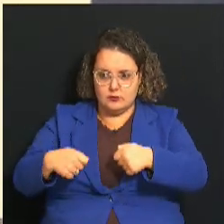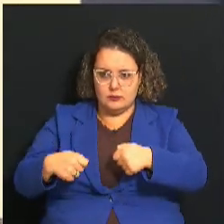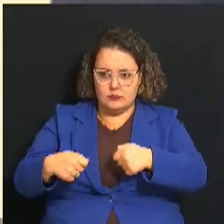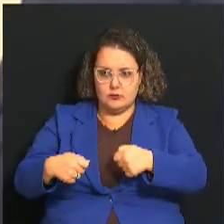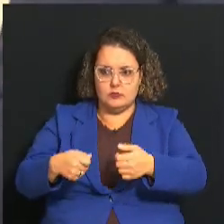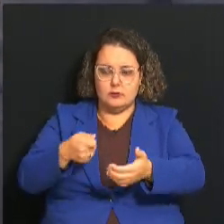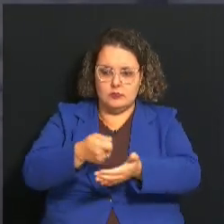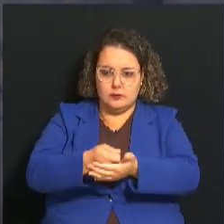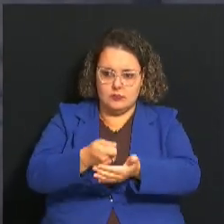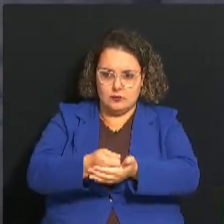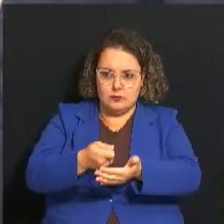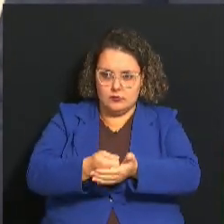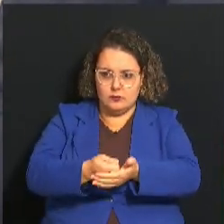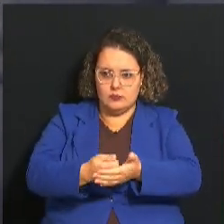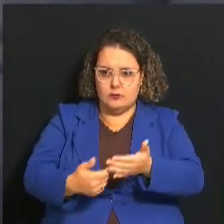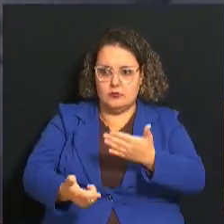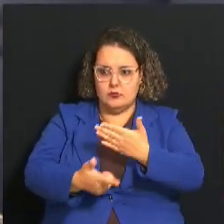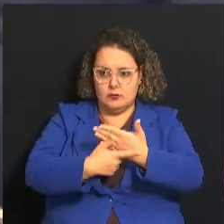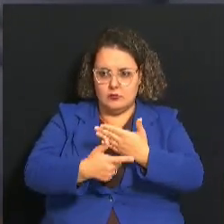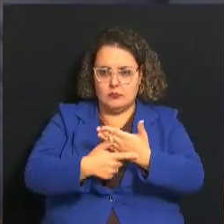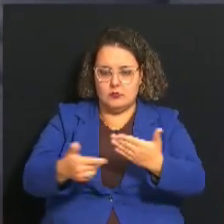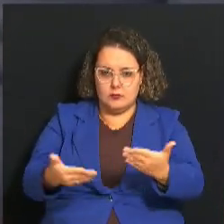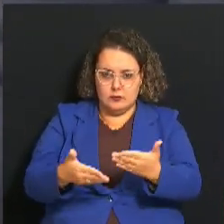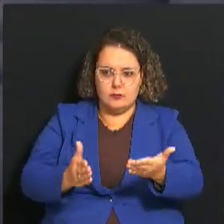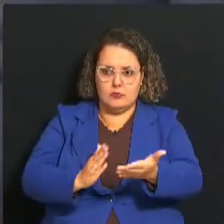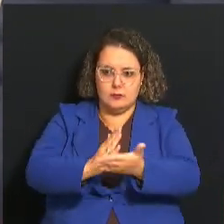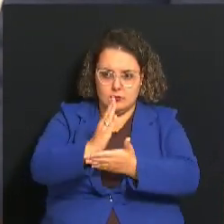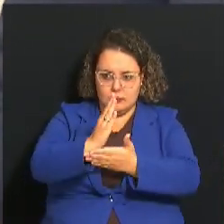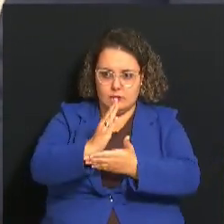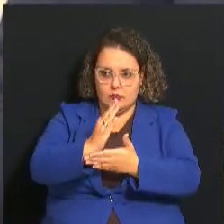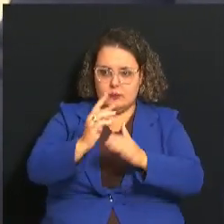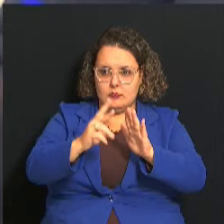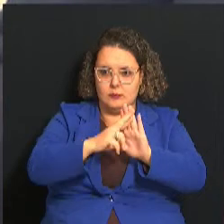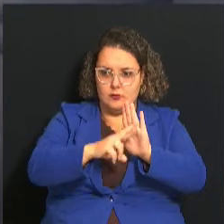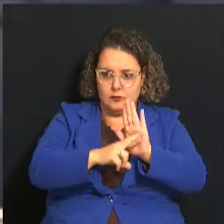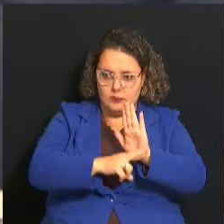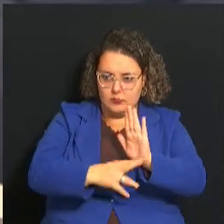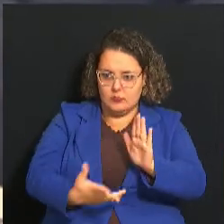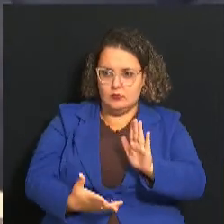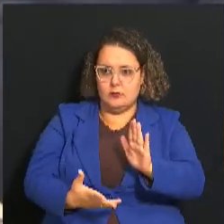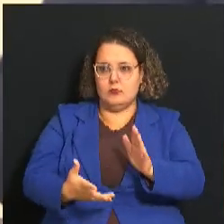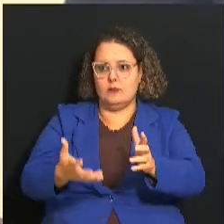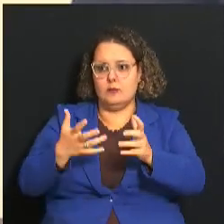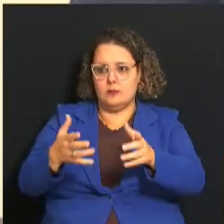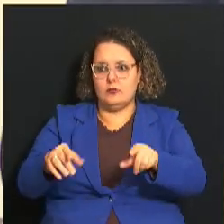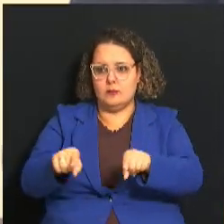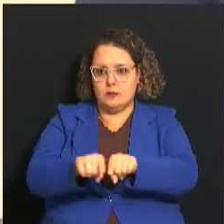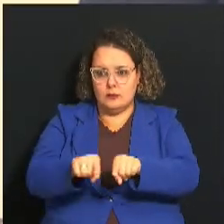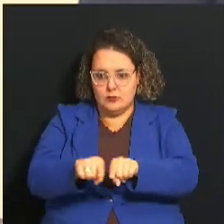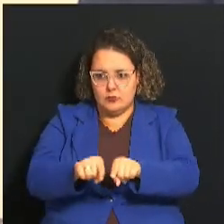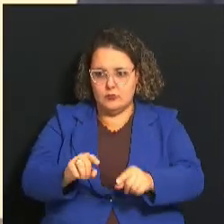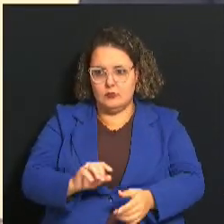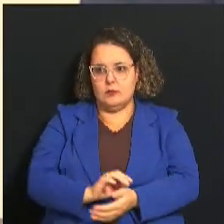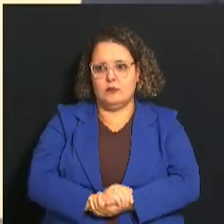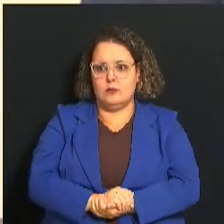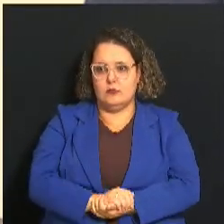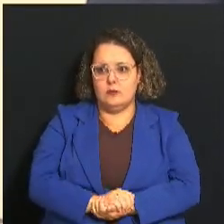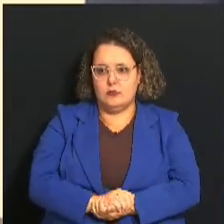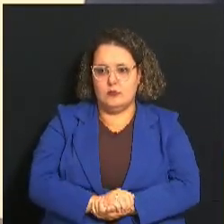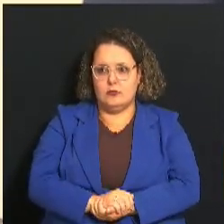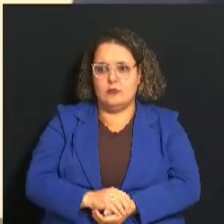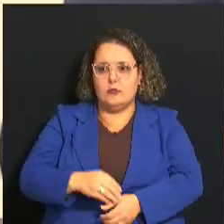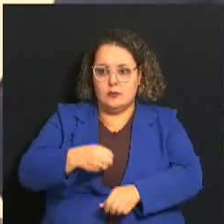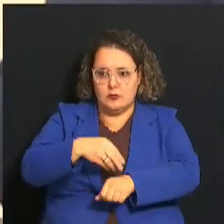cumpre um papel hoje de aprovar o regimento. Eu já queria hoje também sugerir a indicação